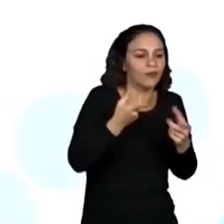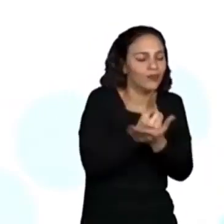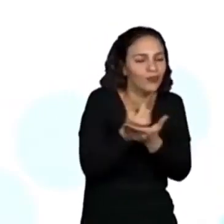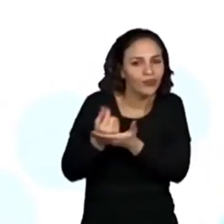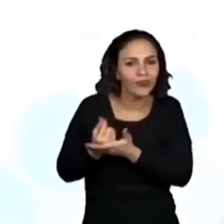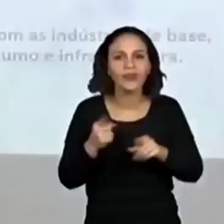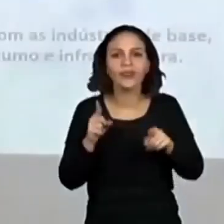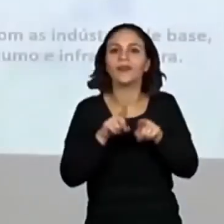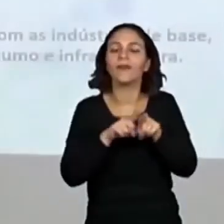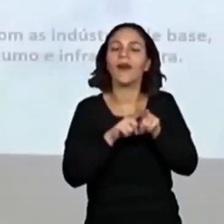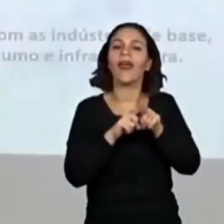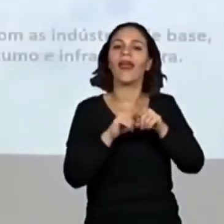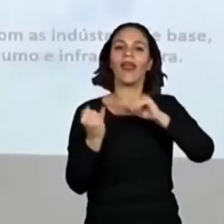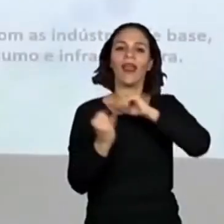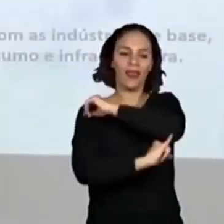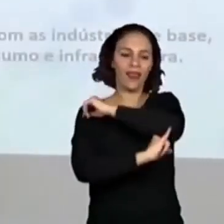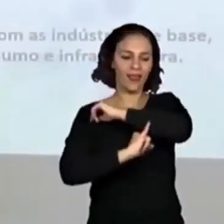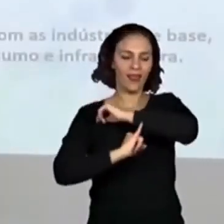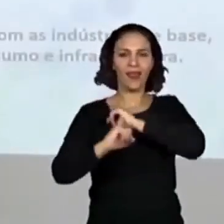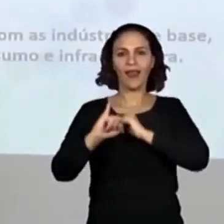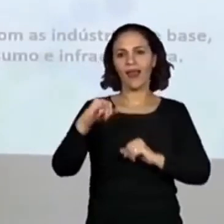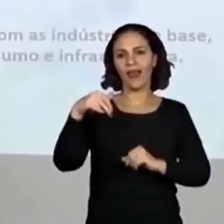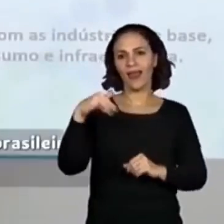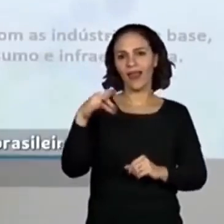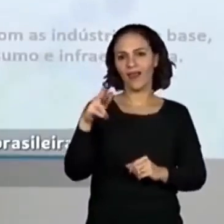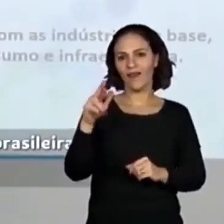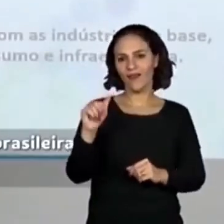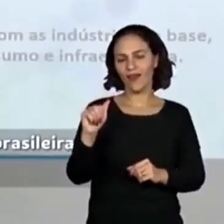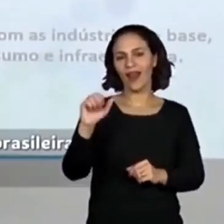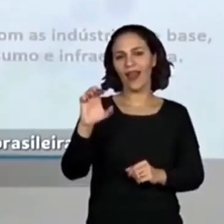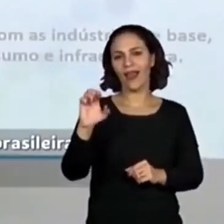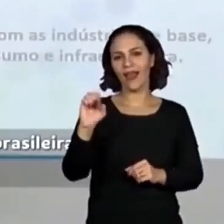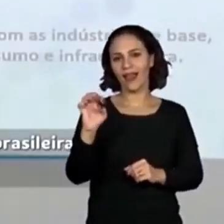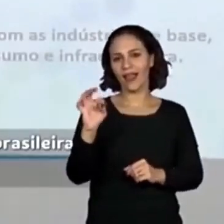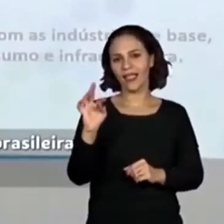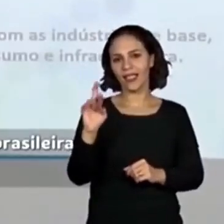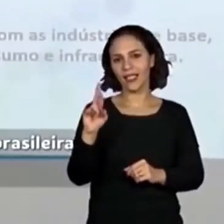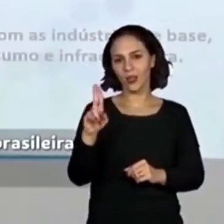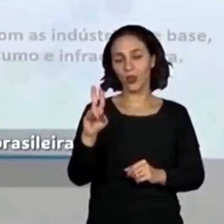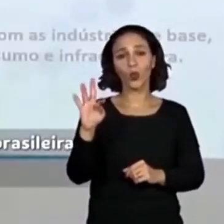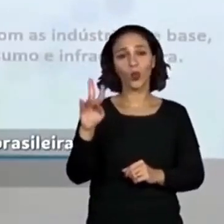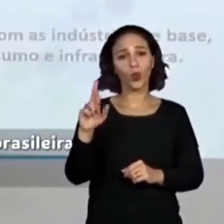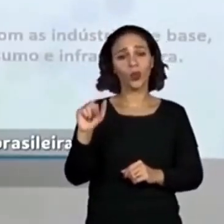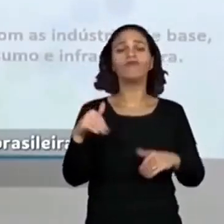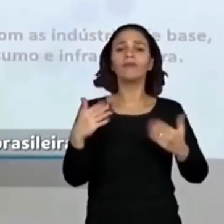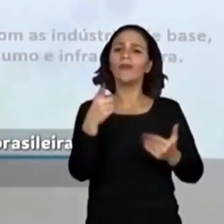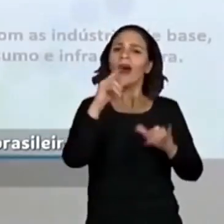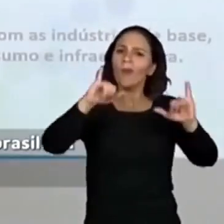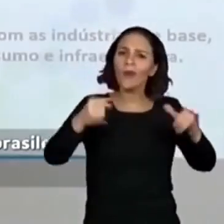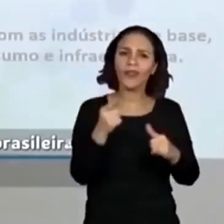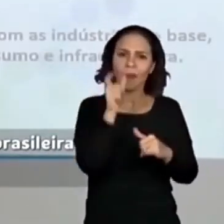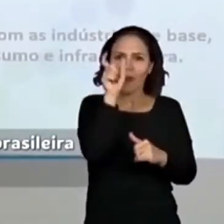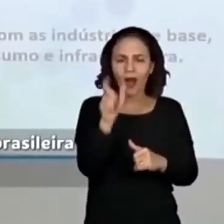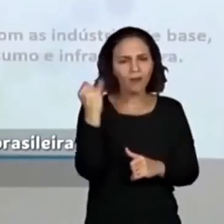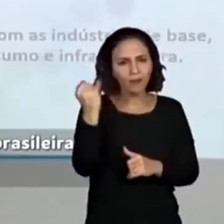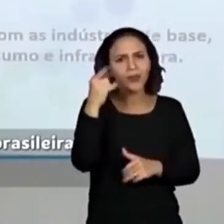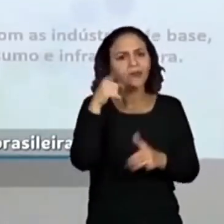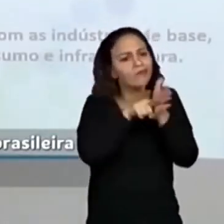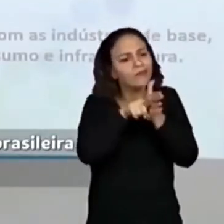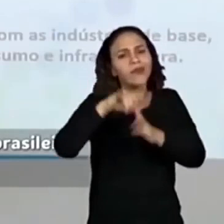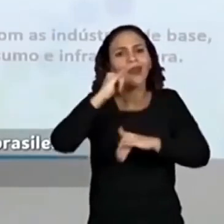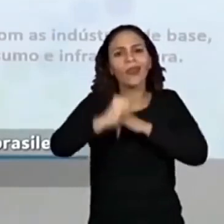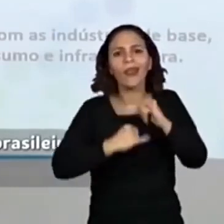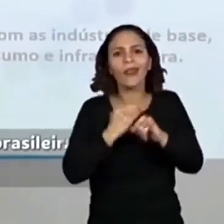dica aí para vocês, né, utilizarem as palavras-chave, fazerem buscas na internet, darem uma aprofundada no conhecimento, porque